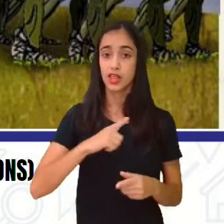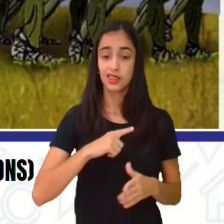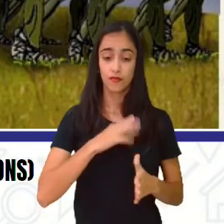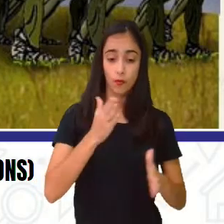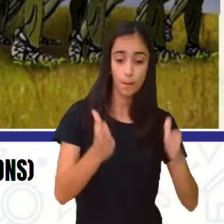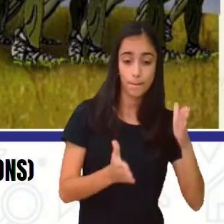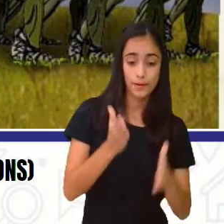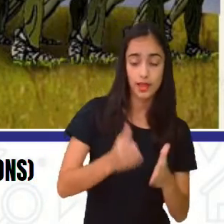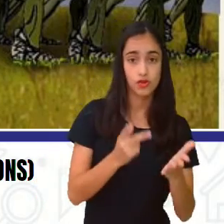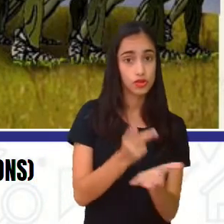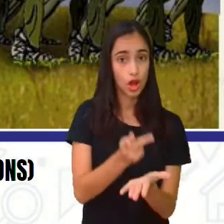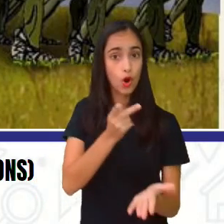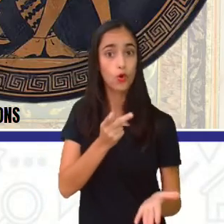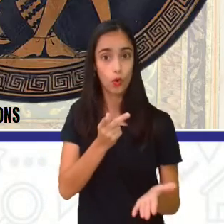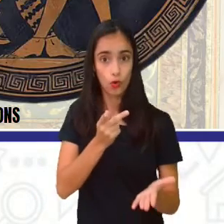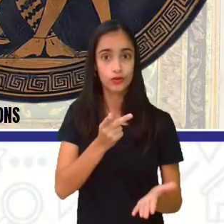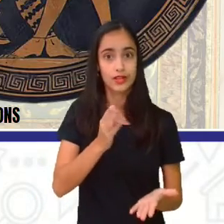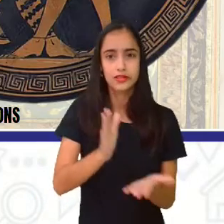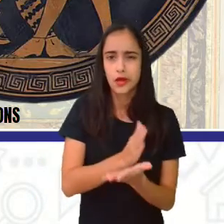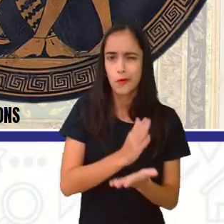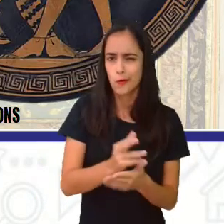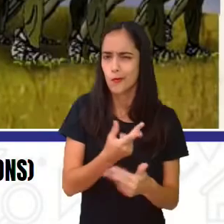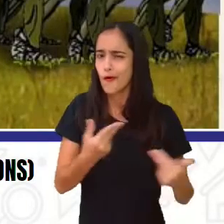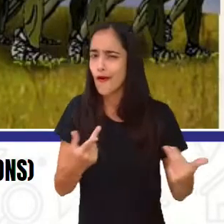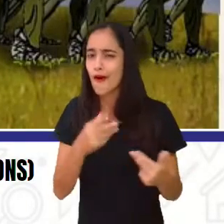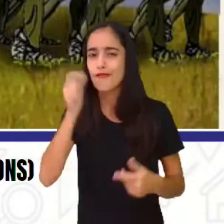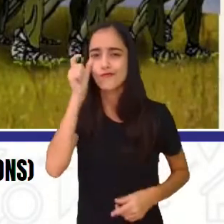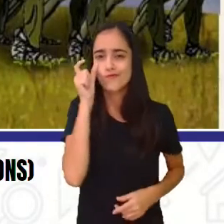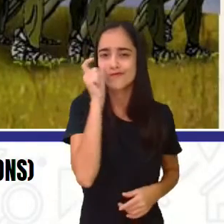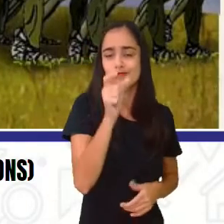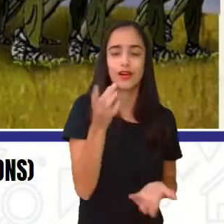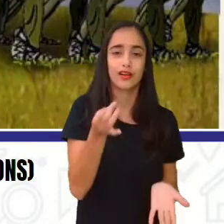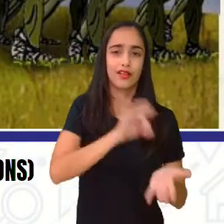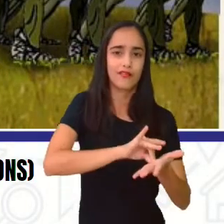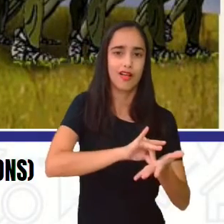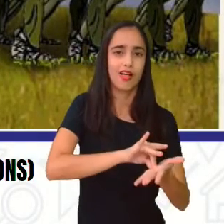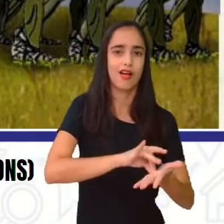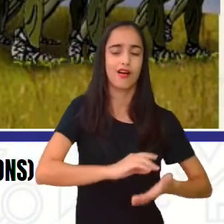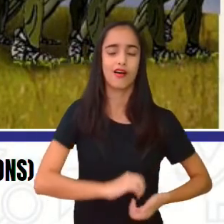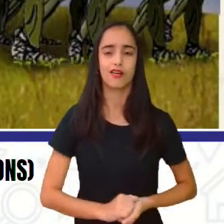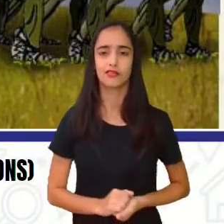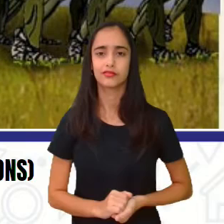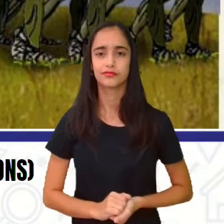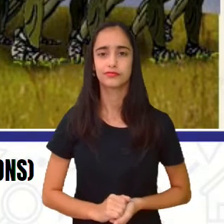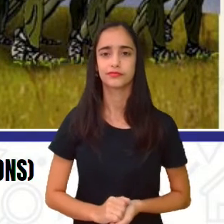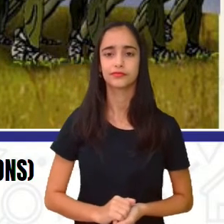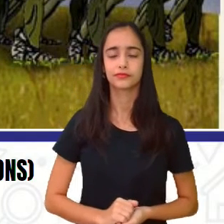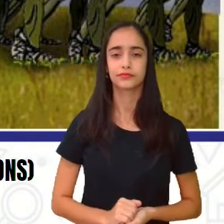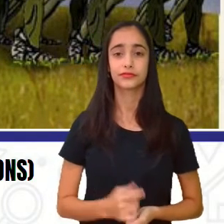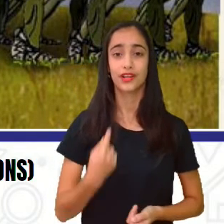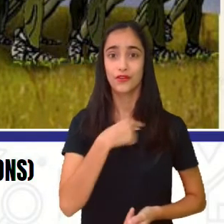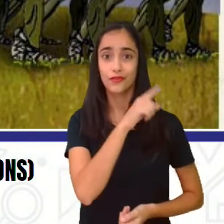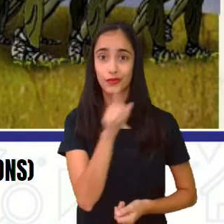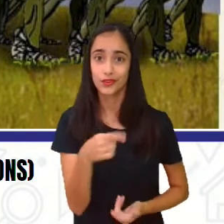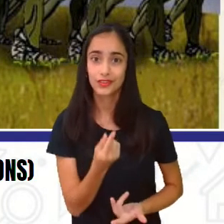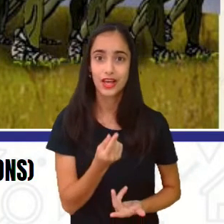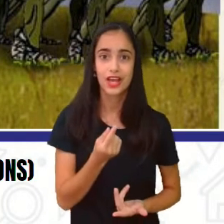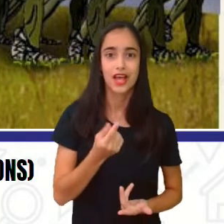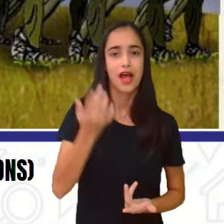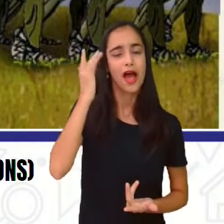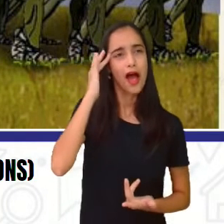vai acontecer um episódio bem interessante, né, vai acontecer um episódio bem interessante e vocês já devem até